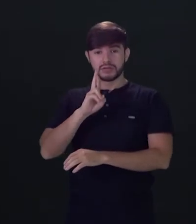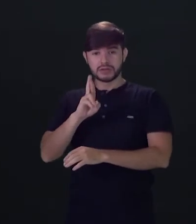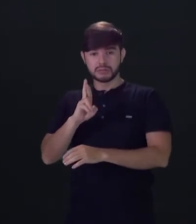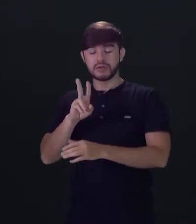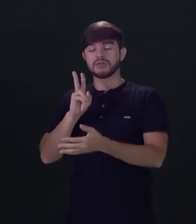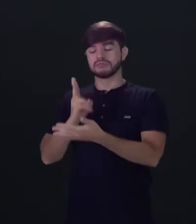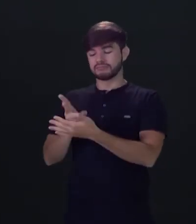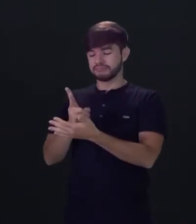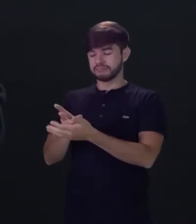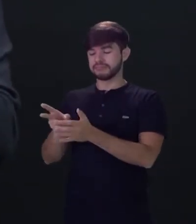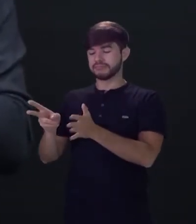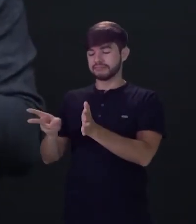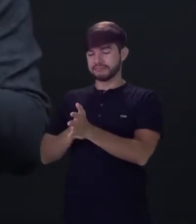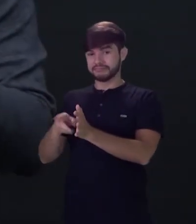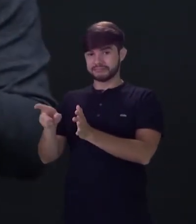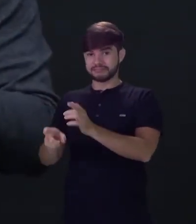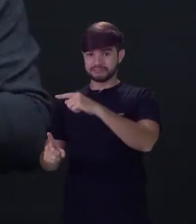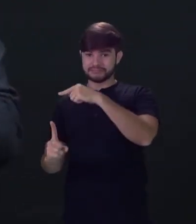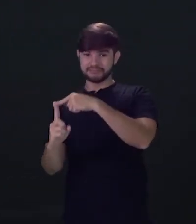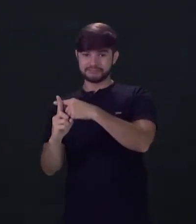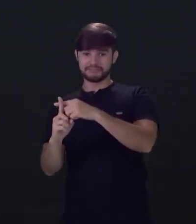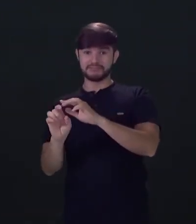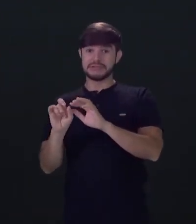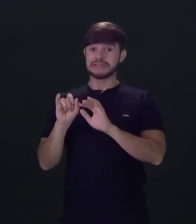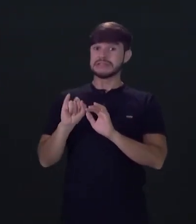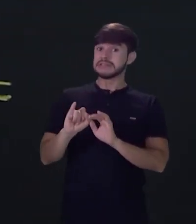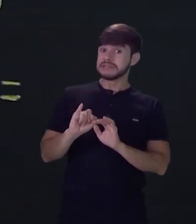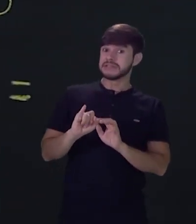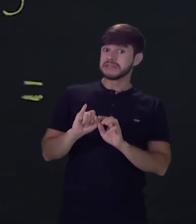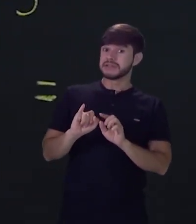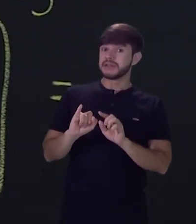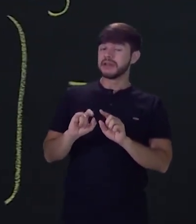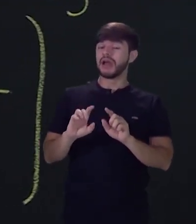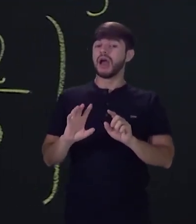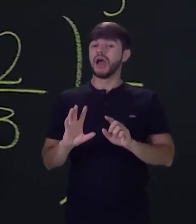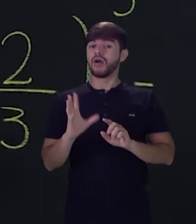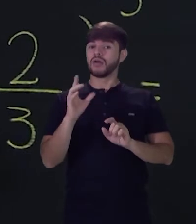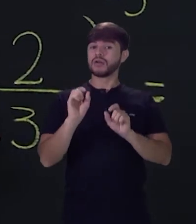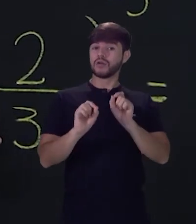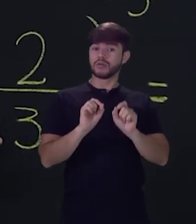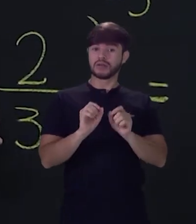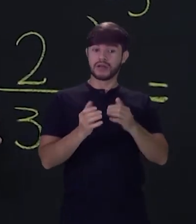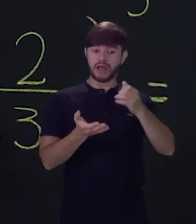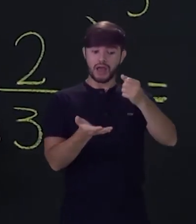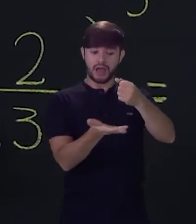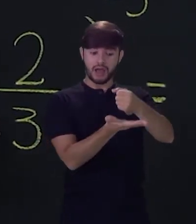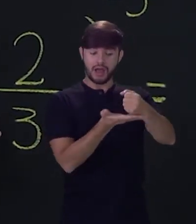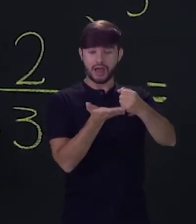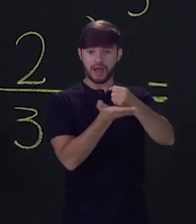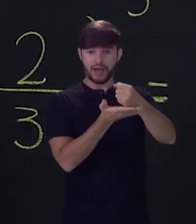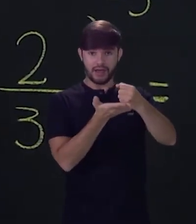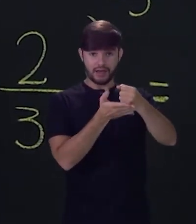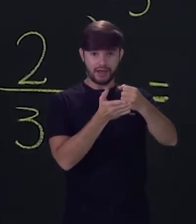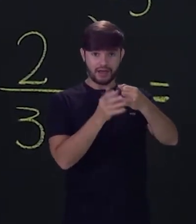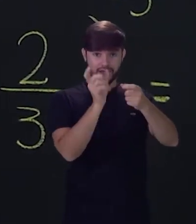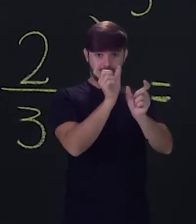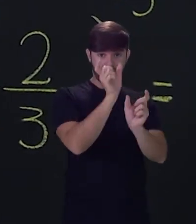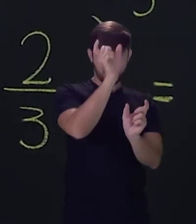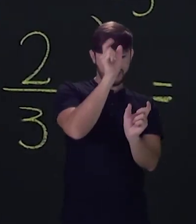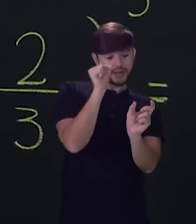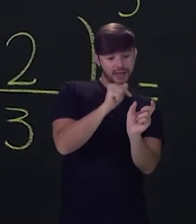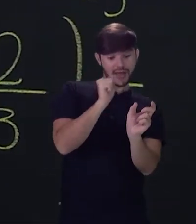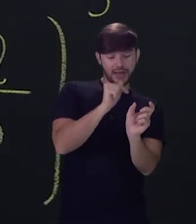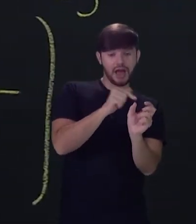sempre será positivo, a não ser que, de repente, nós tenhamos a base negativa. Se a base, ela sim